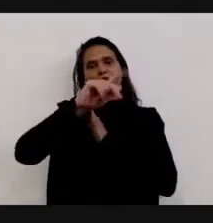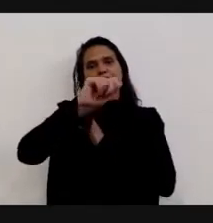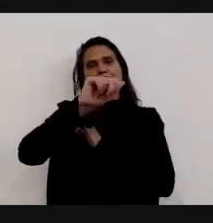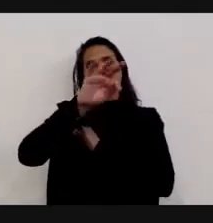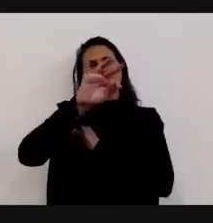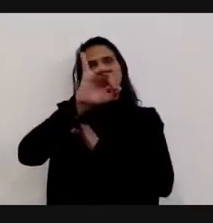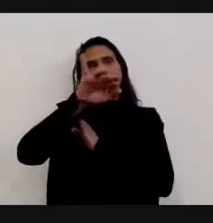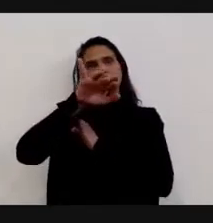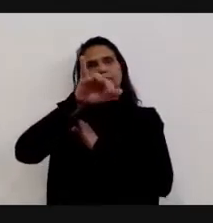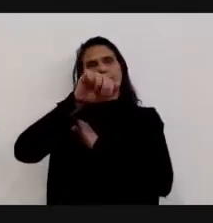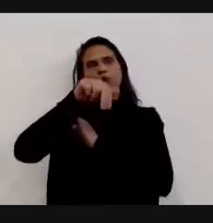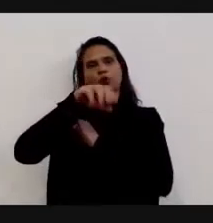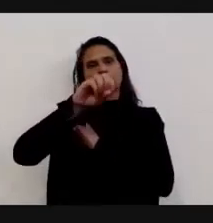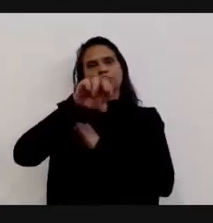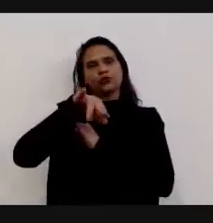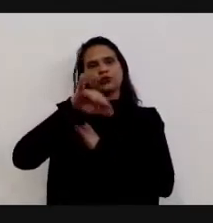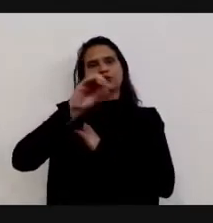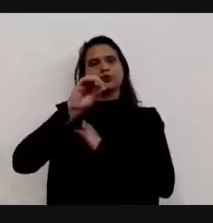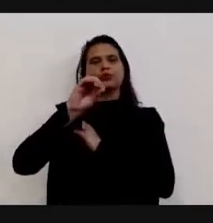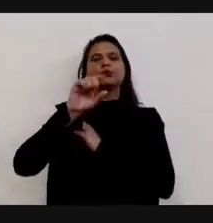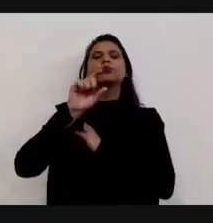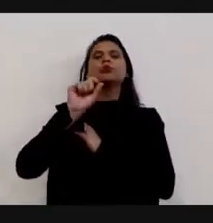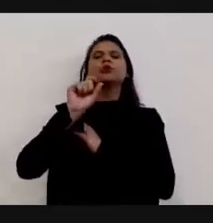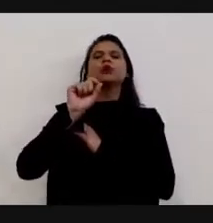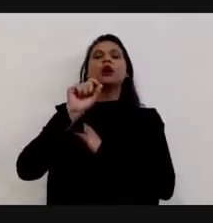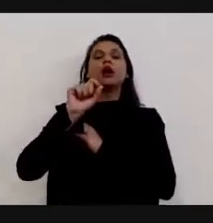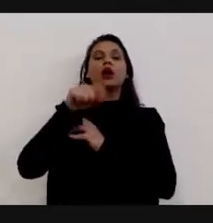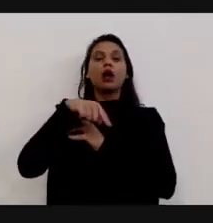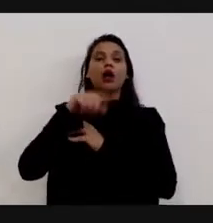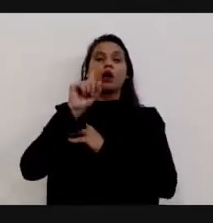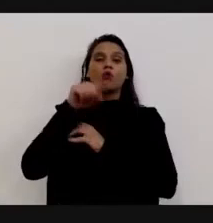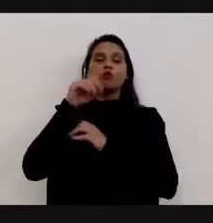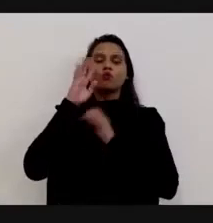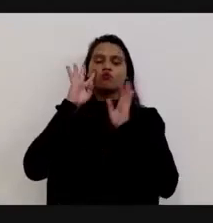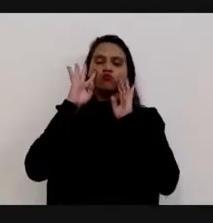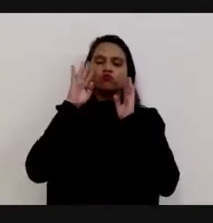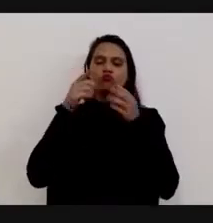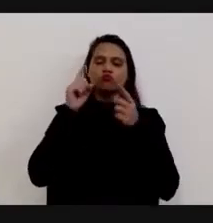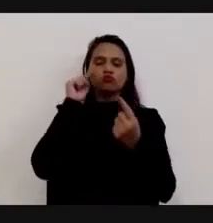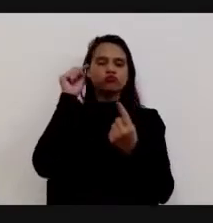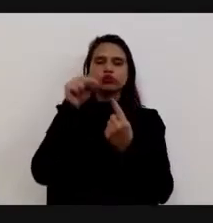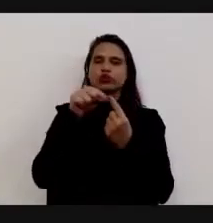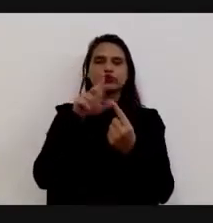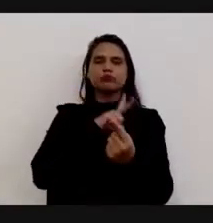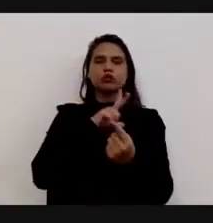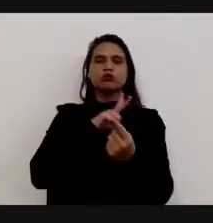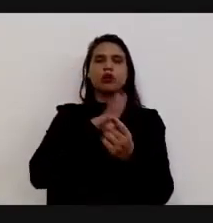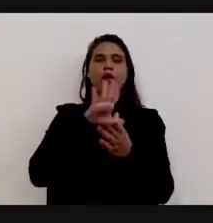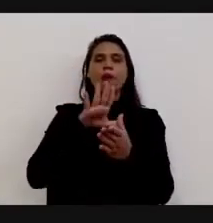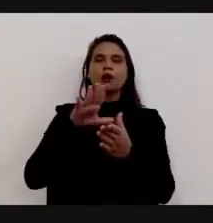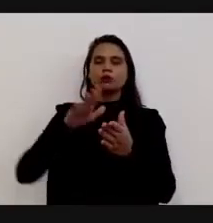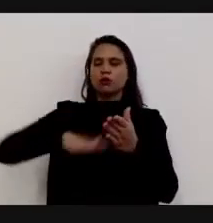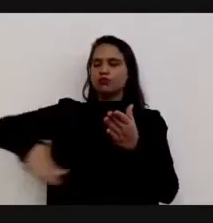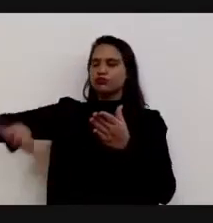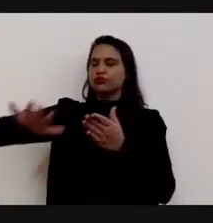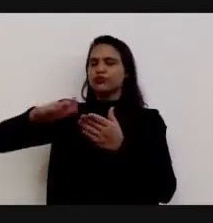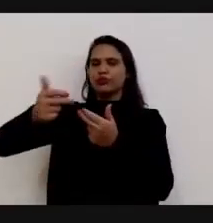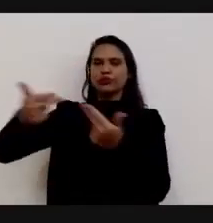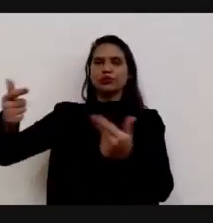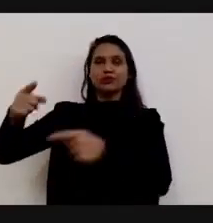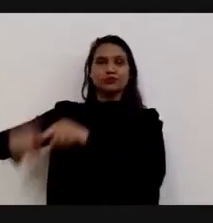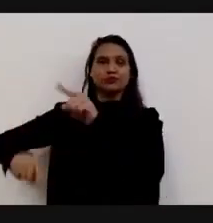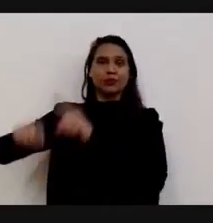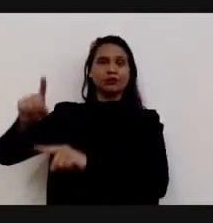fins privados. Então, a emenda de transferências especiais tem essa finalidade também. Em Nome das Bases